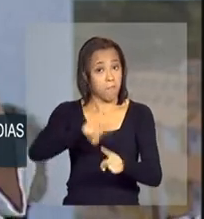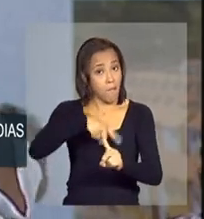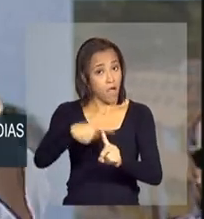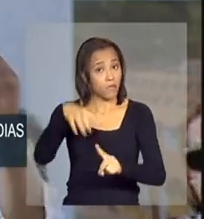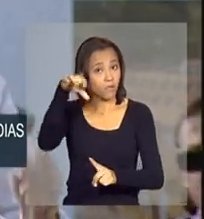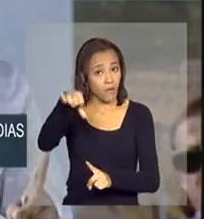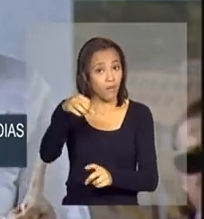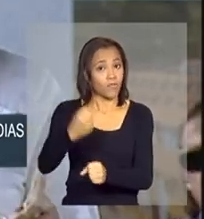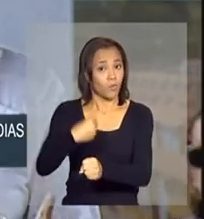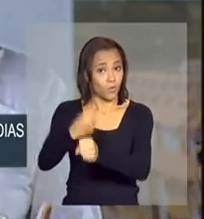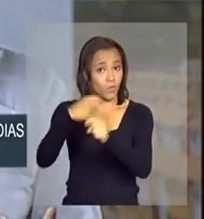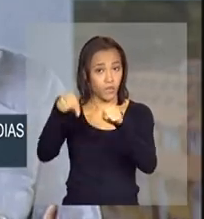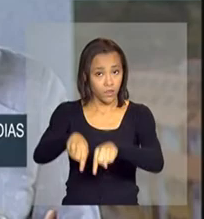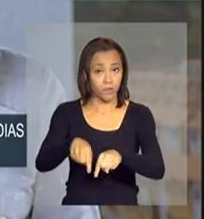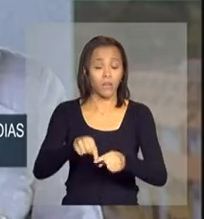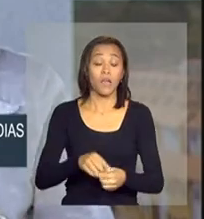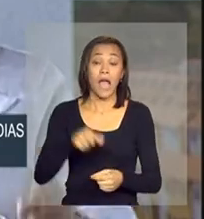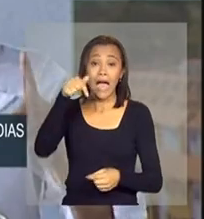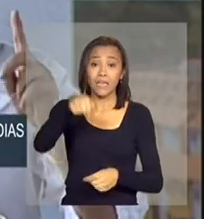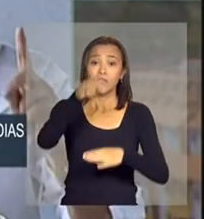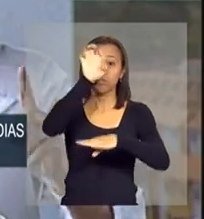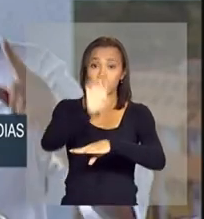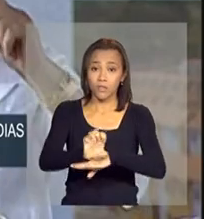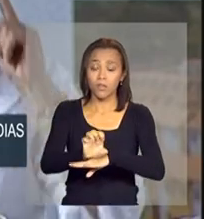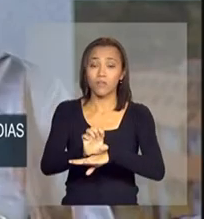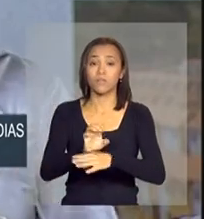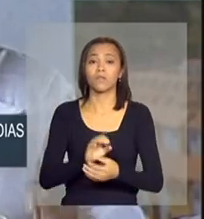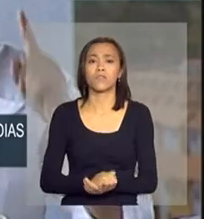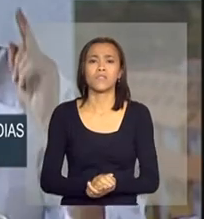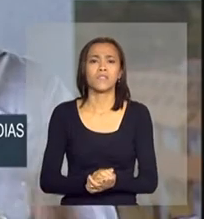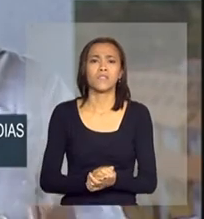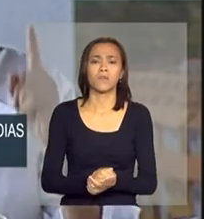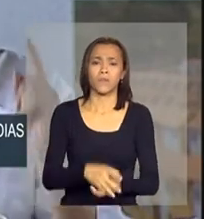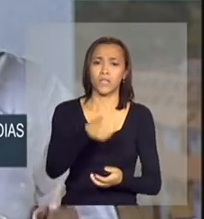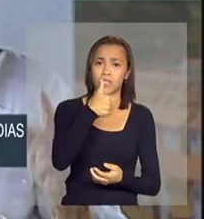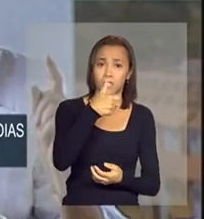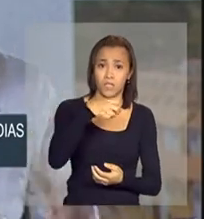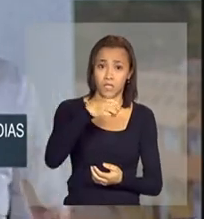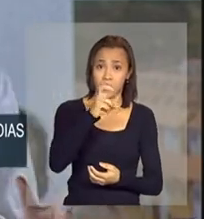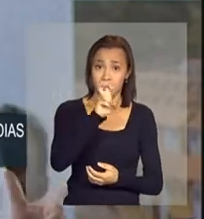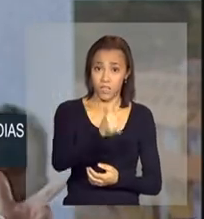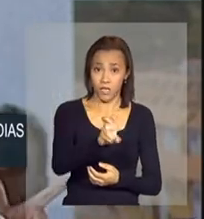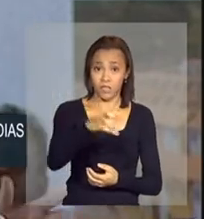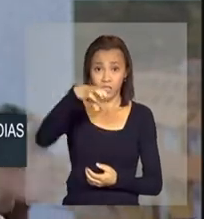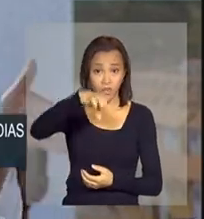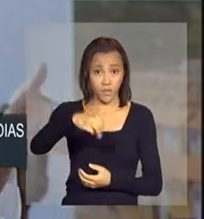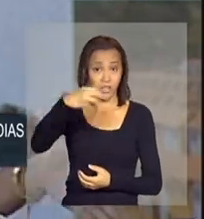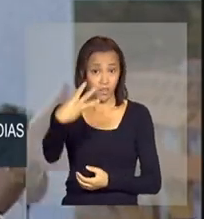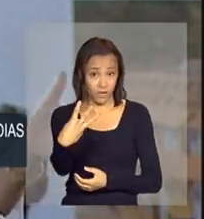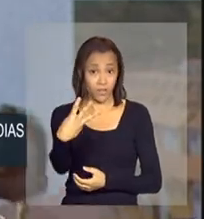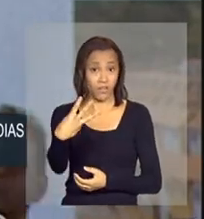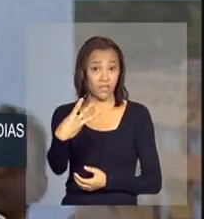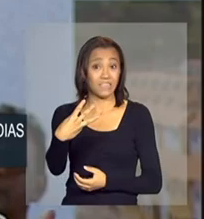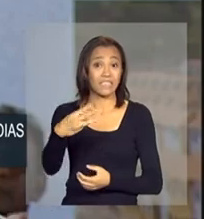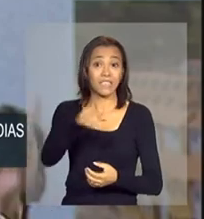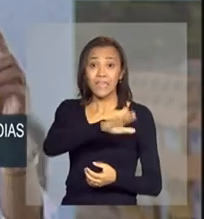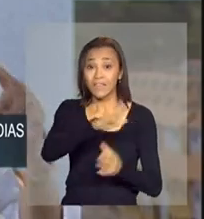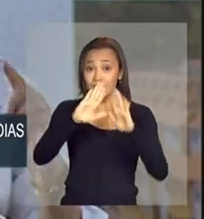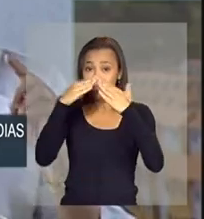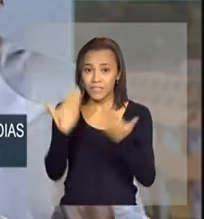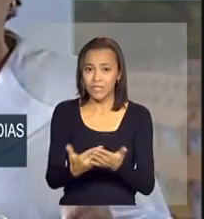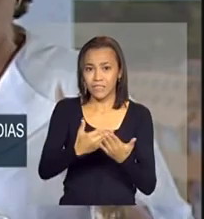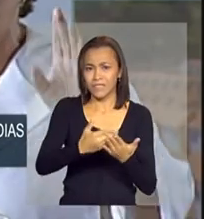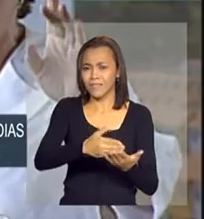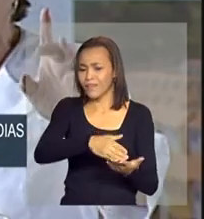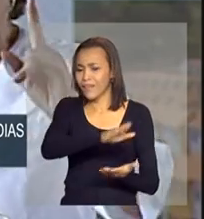nova aqui no estado tão 593 creches para o estado